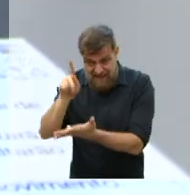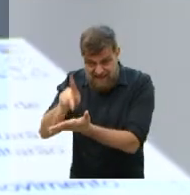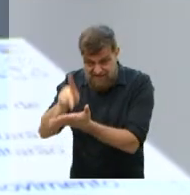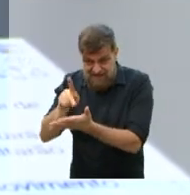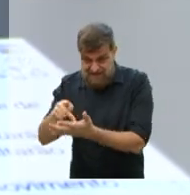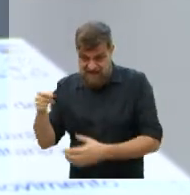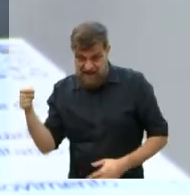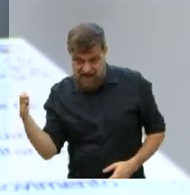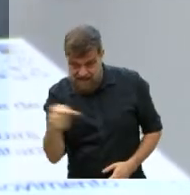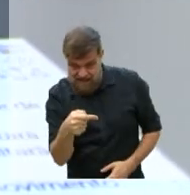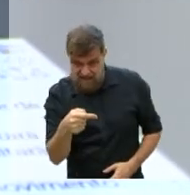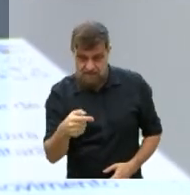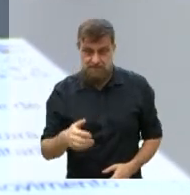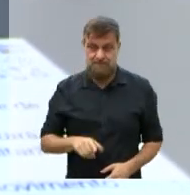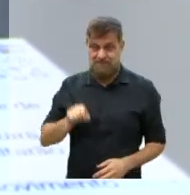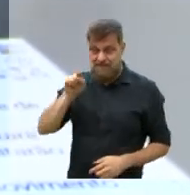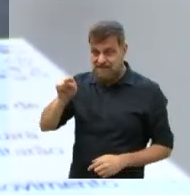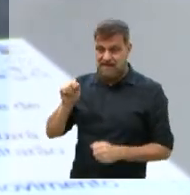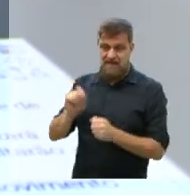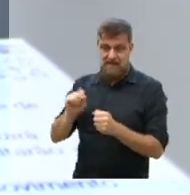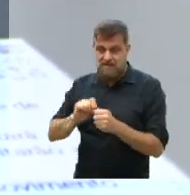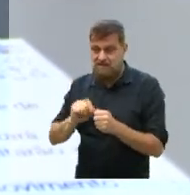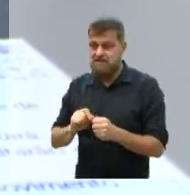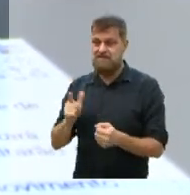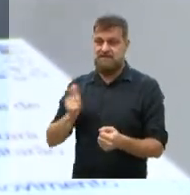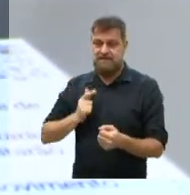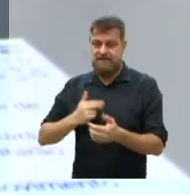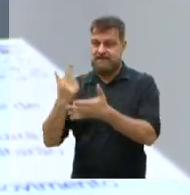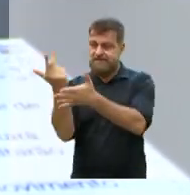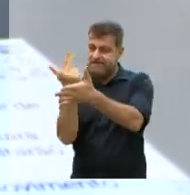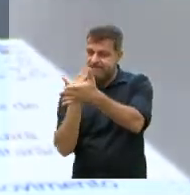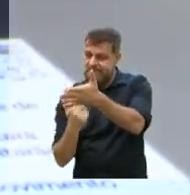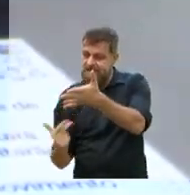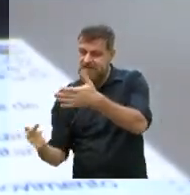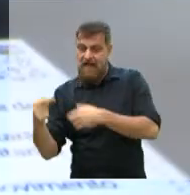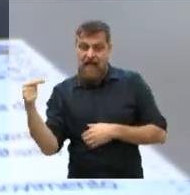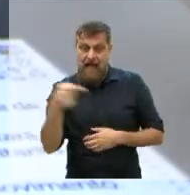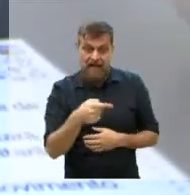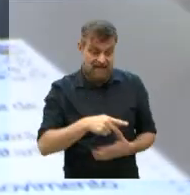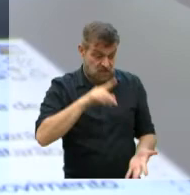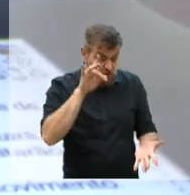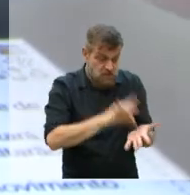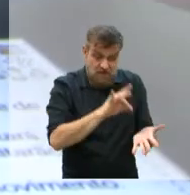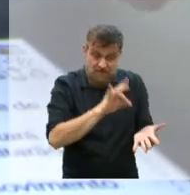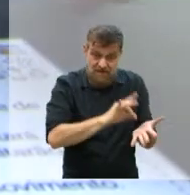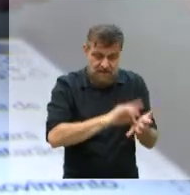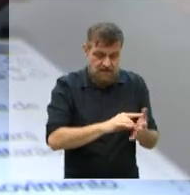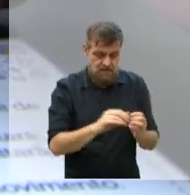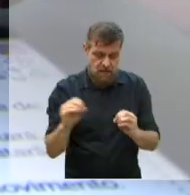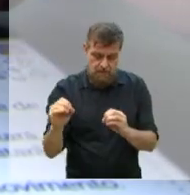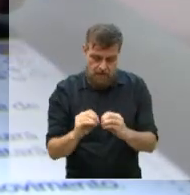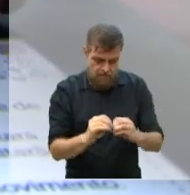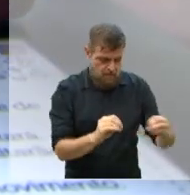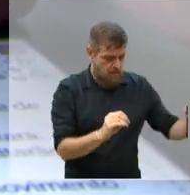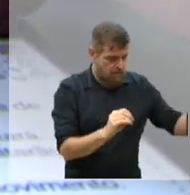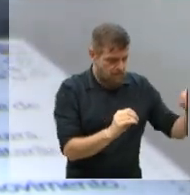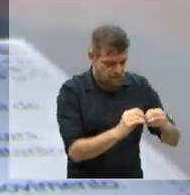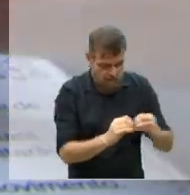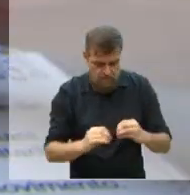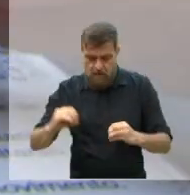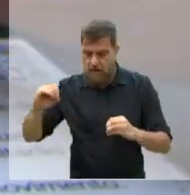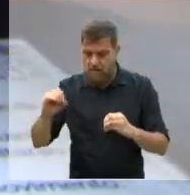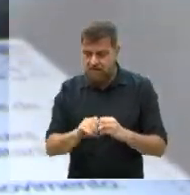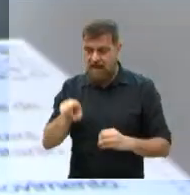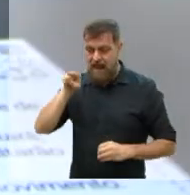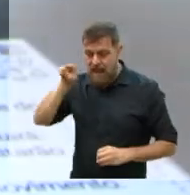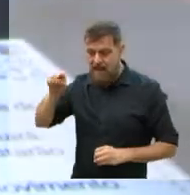aqui, porque lá eu posso fazer tudo sem atrito, sem perdas, e aqui as coisas são reais. Mas como é legal mostrar para eles assim, o que